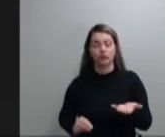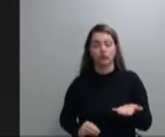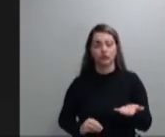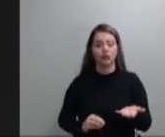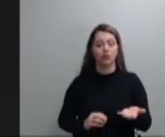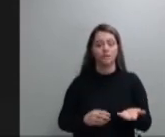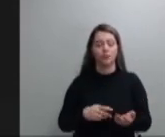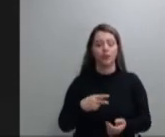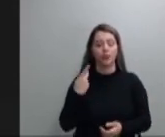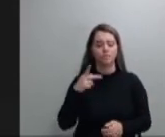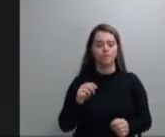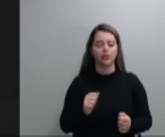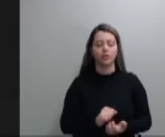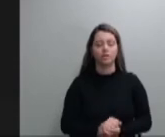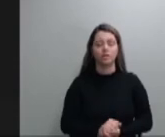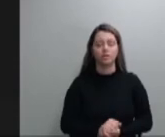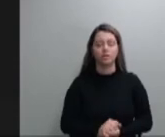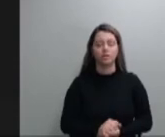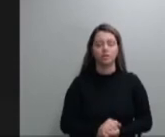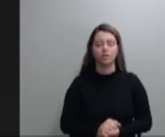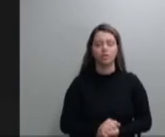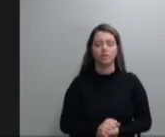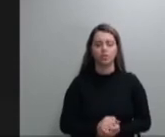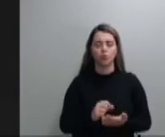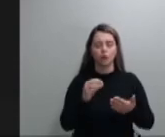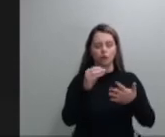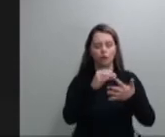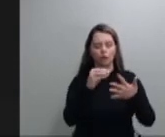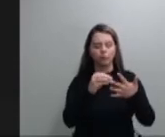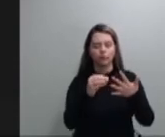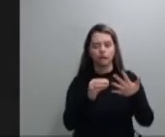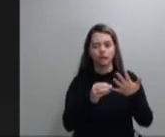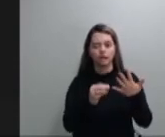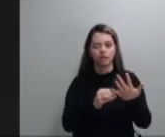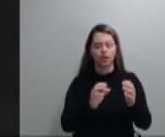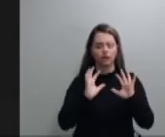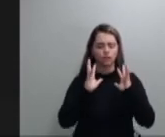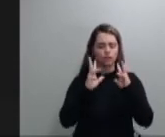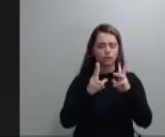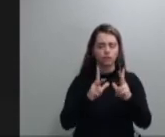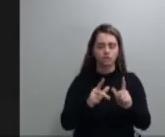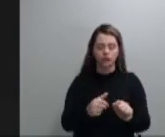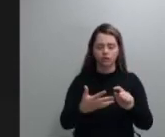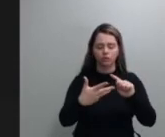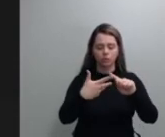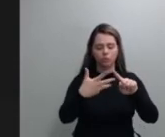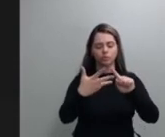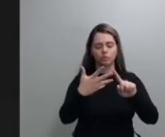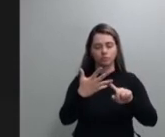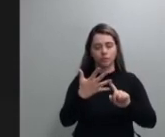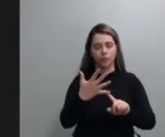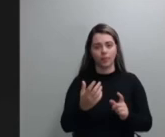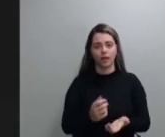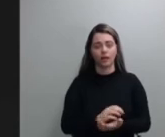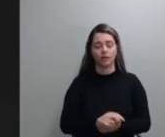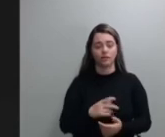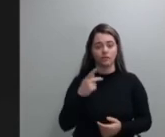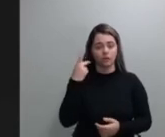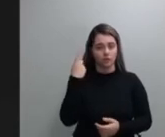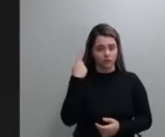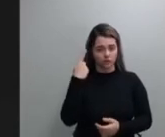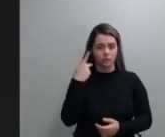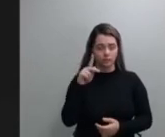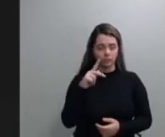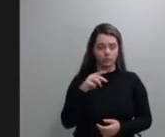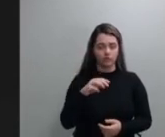completam com o cumprimento de todas as etapas formativas previstas para a sua realização momento no qual se dá a